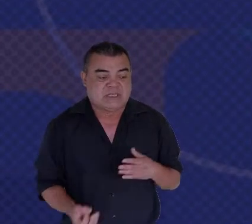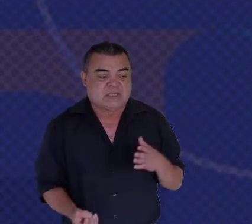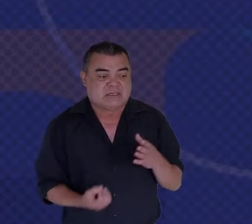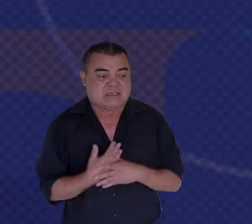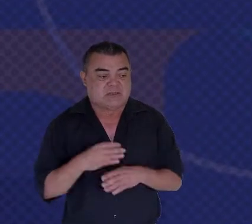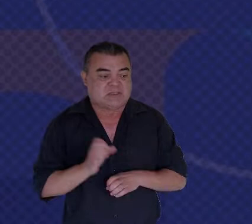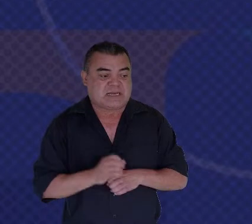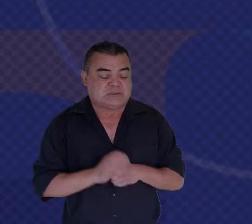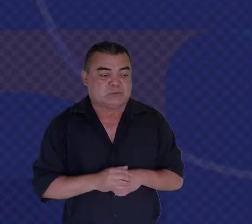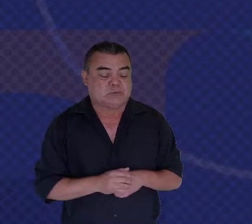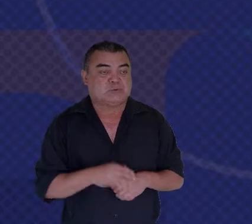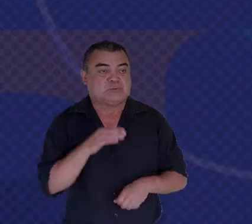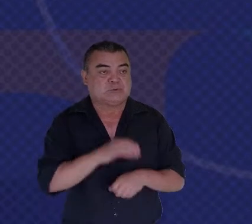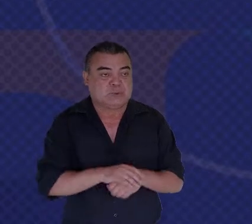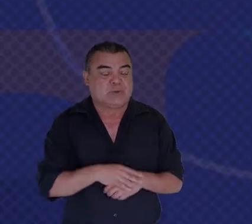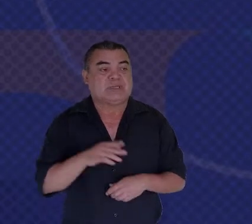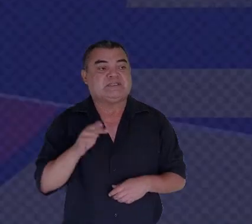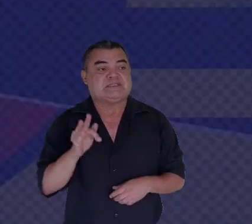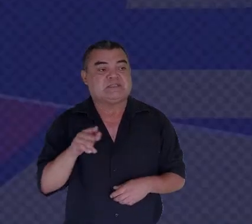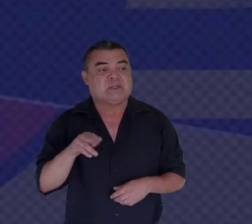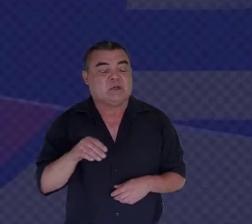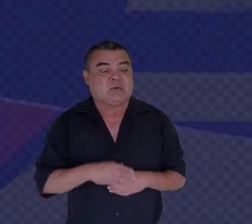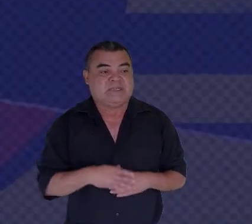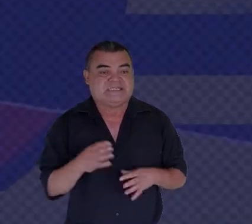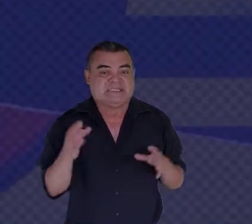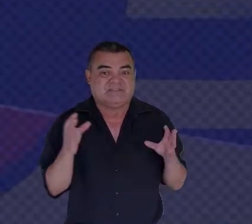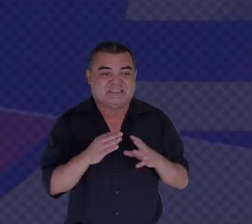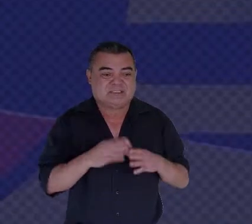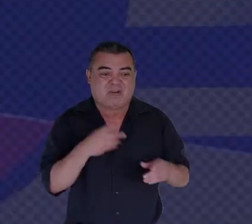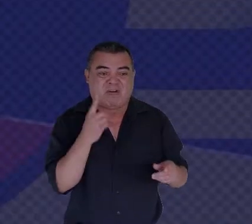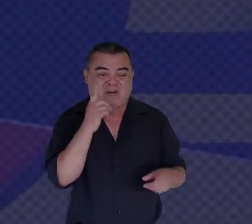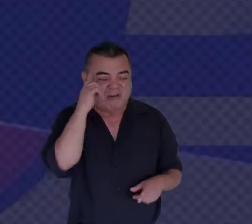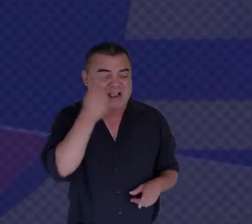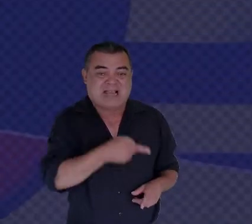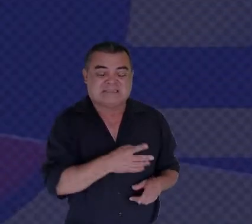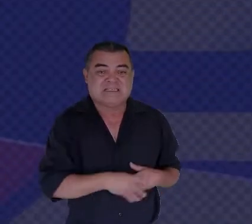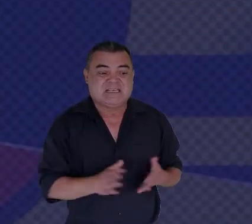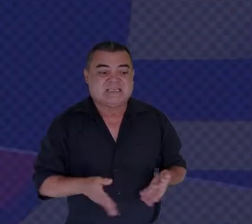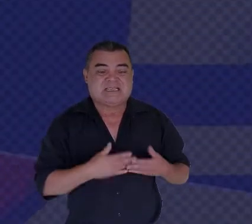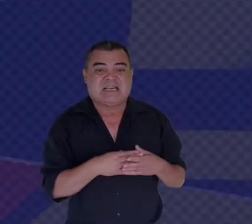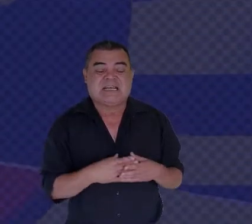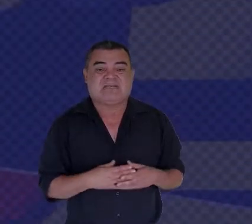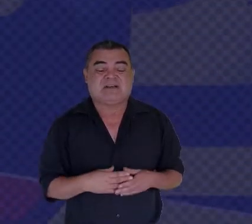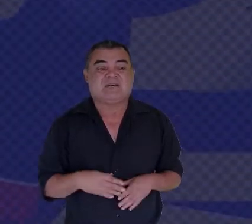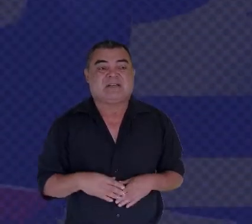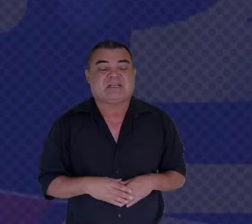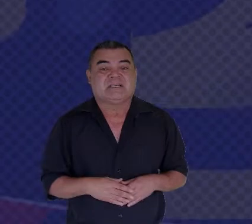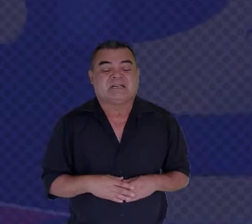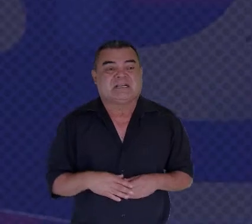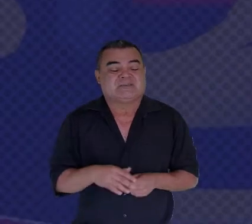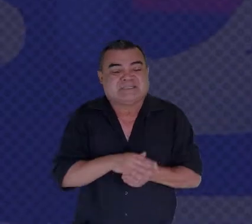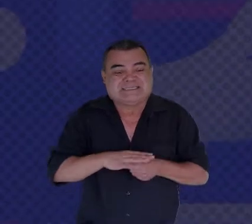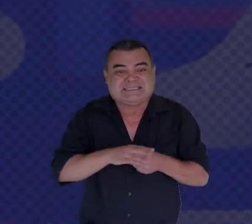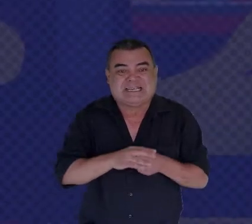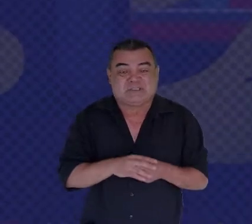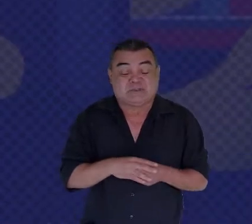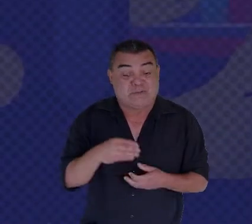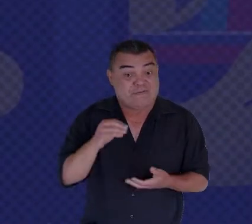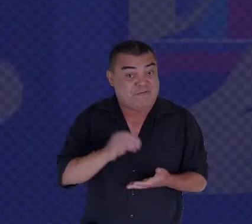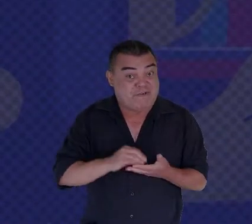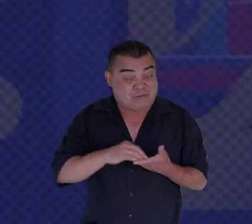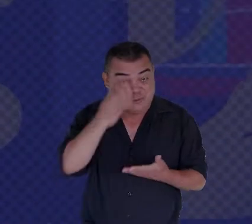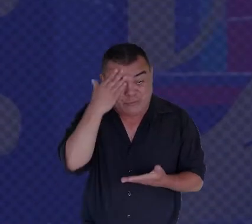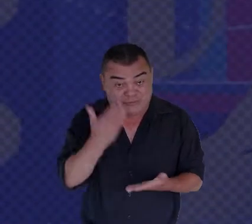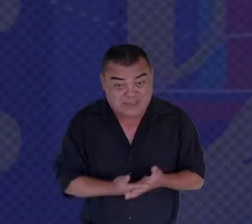com funções e competências que são as vezes excessivas sobrepostos e que levam ao excesso de desconfiança e